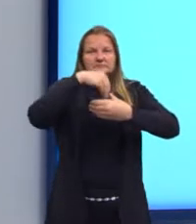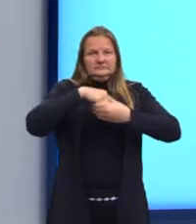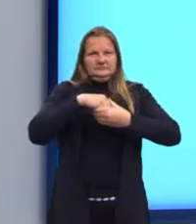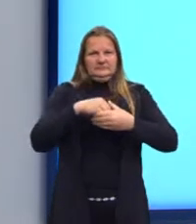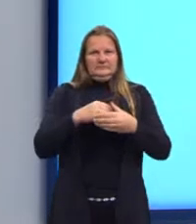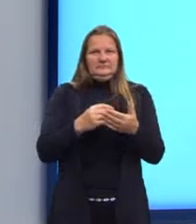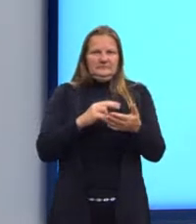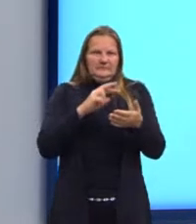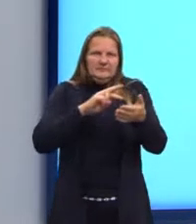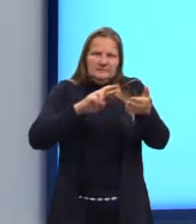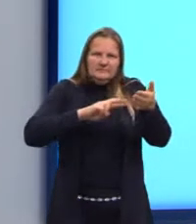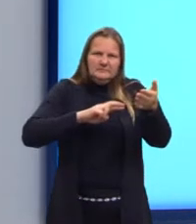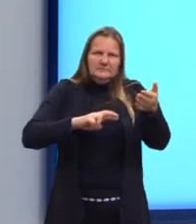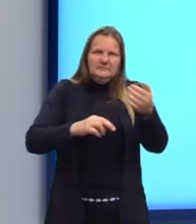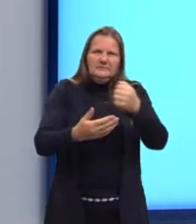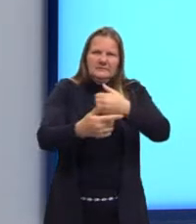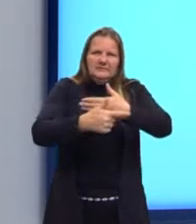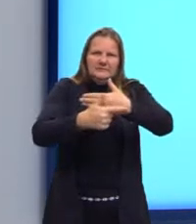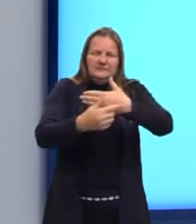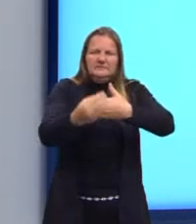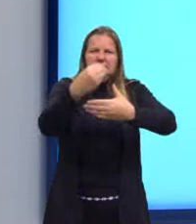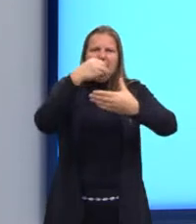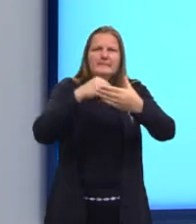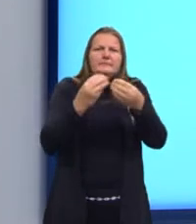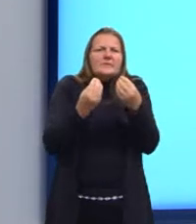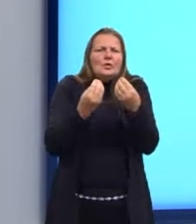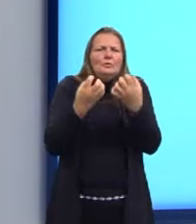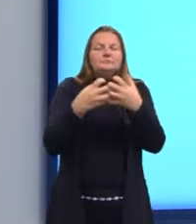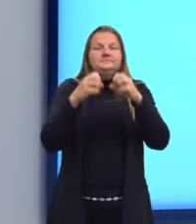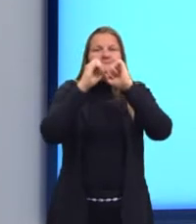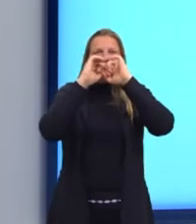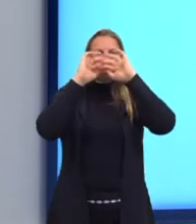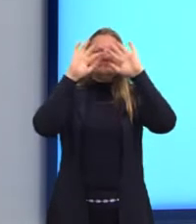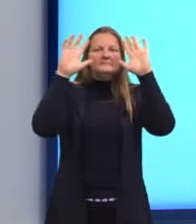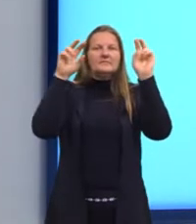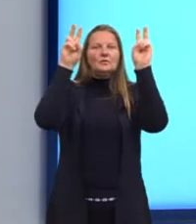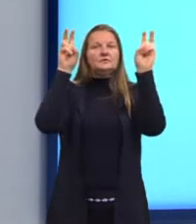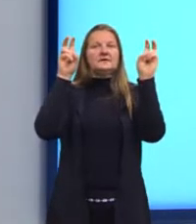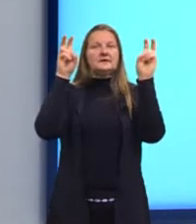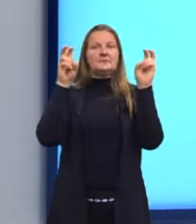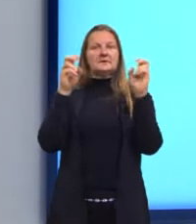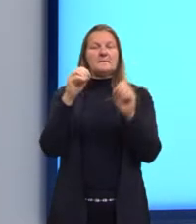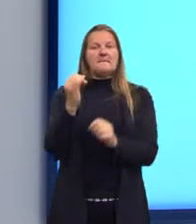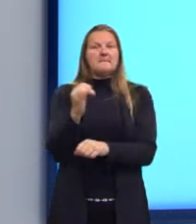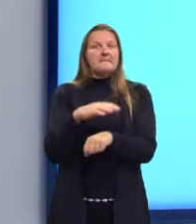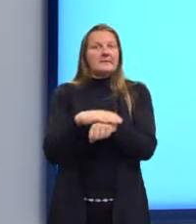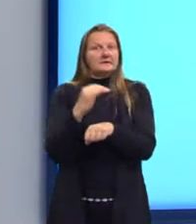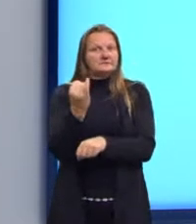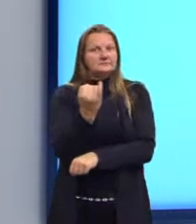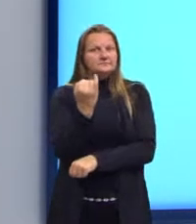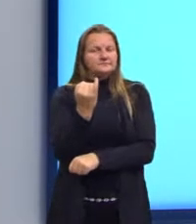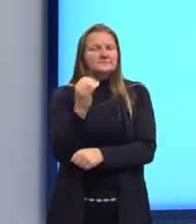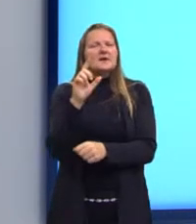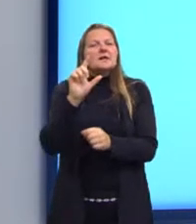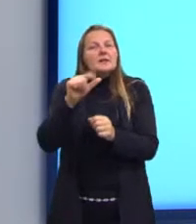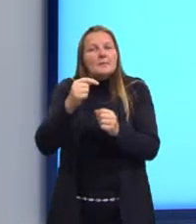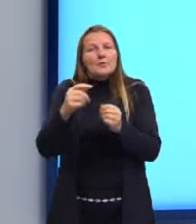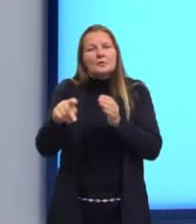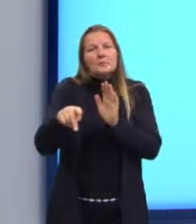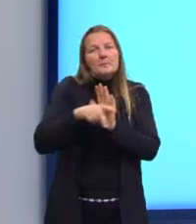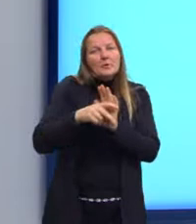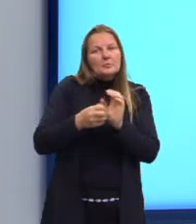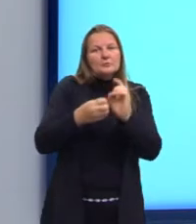o que eles são é a sua importância para compreender o tema da redação e escrever sobre ele no modelo